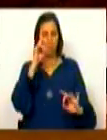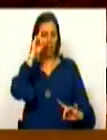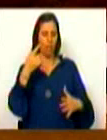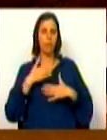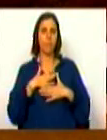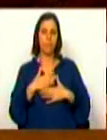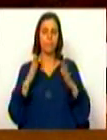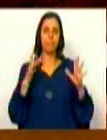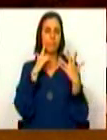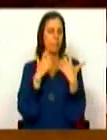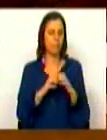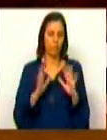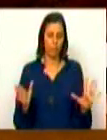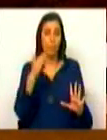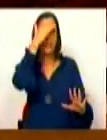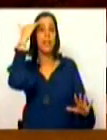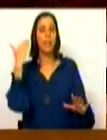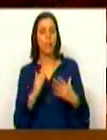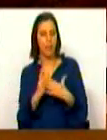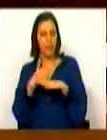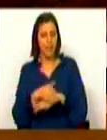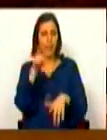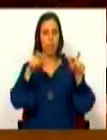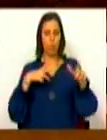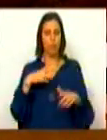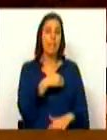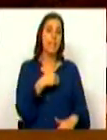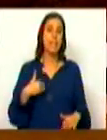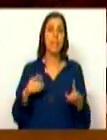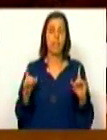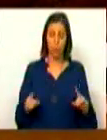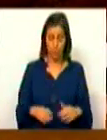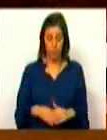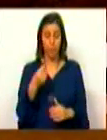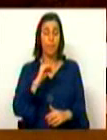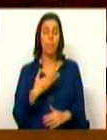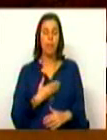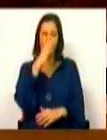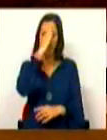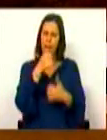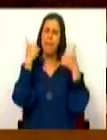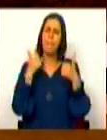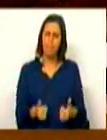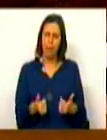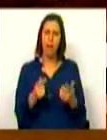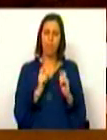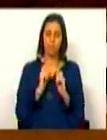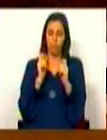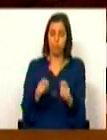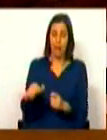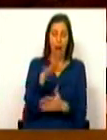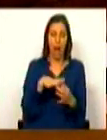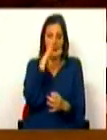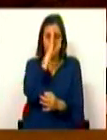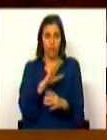propriedade, é sem dúvida das dificuldades de acesso dos portugueses à saúde. O PSD sabe bem como deixou o país nesta